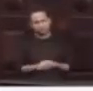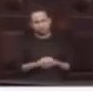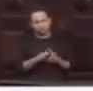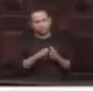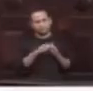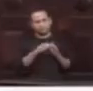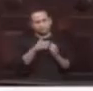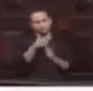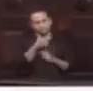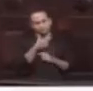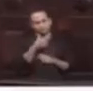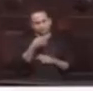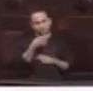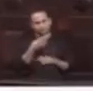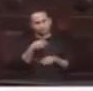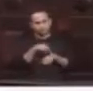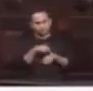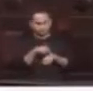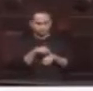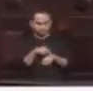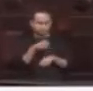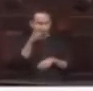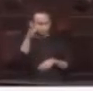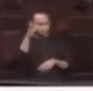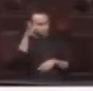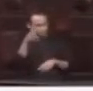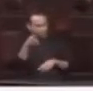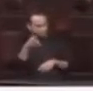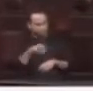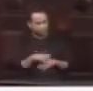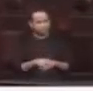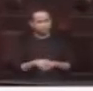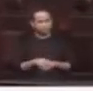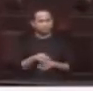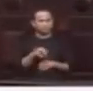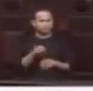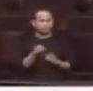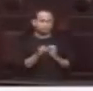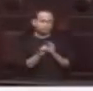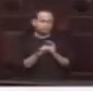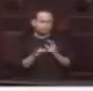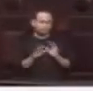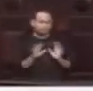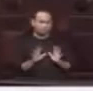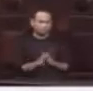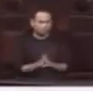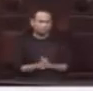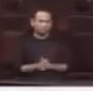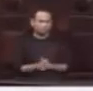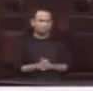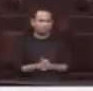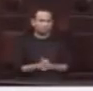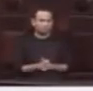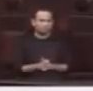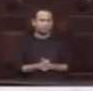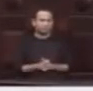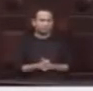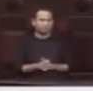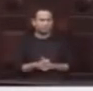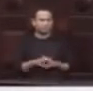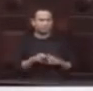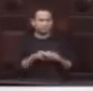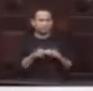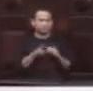24 horas, que por razões republicanas, de respeito e de diálogo, nós entendemos que era pertinente, para